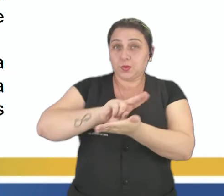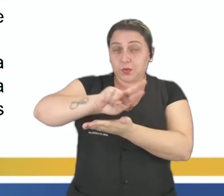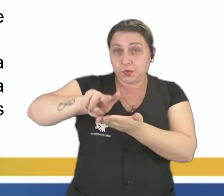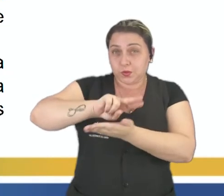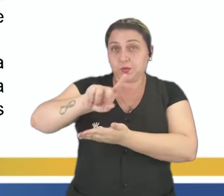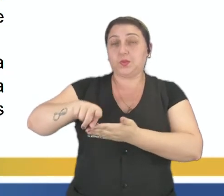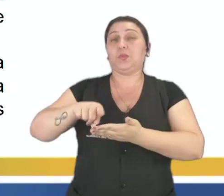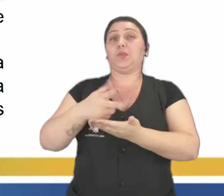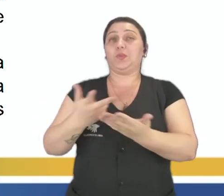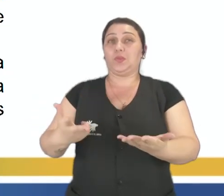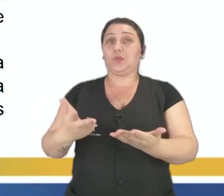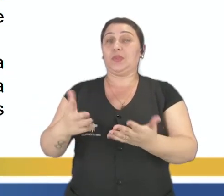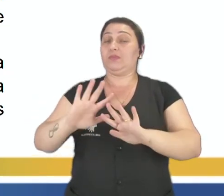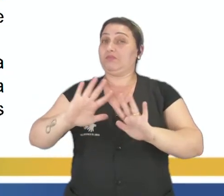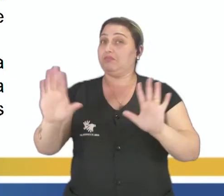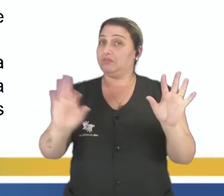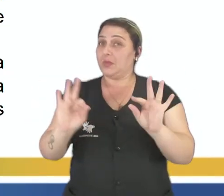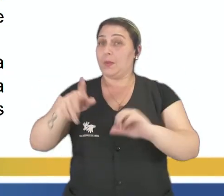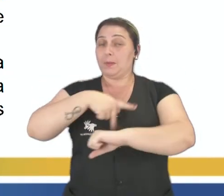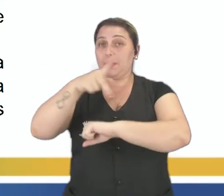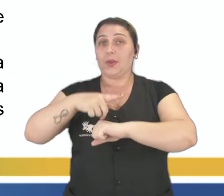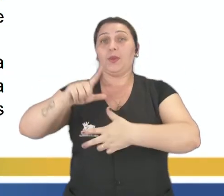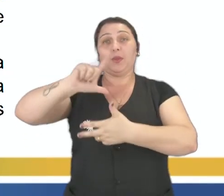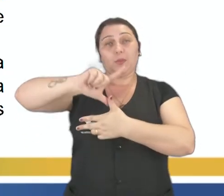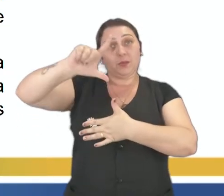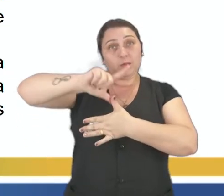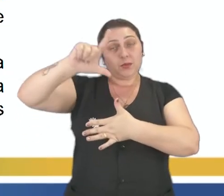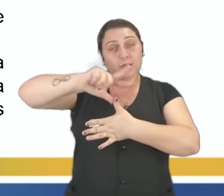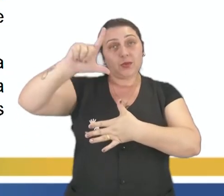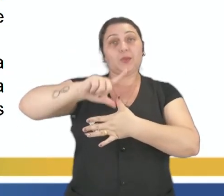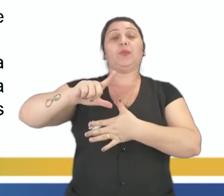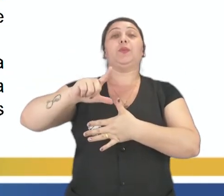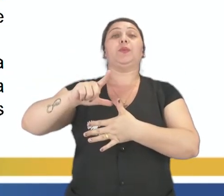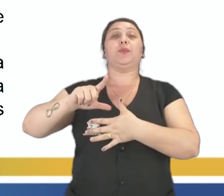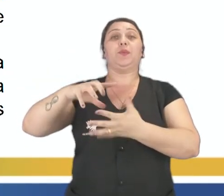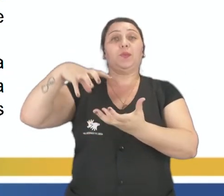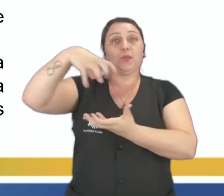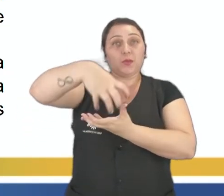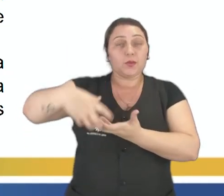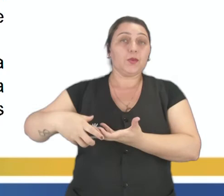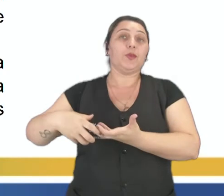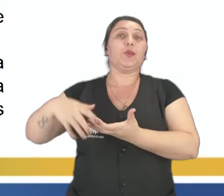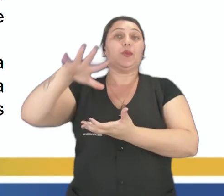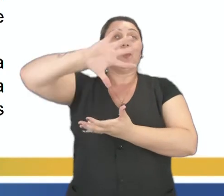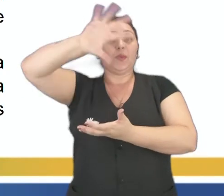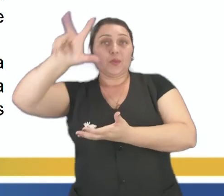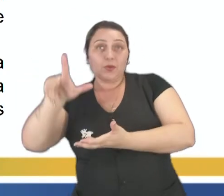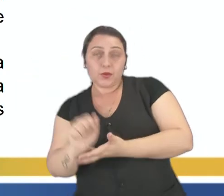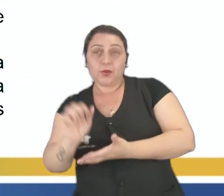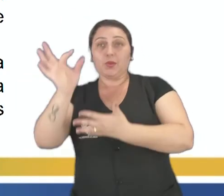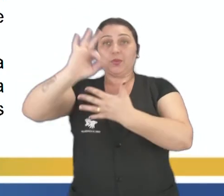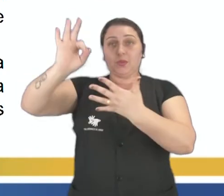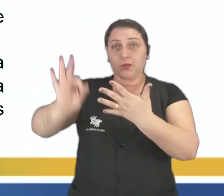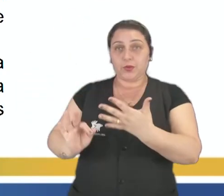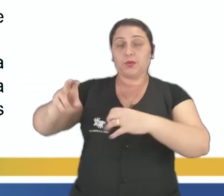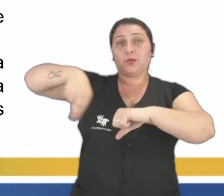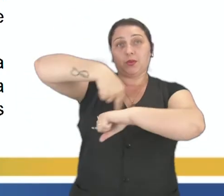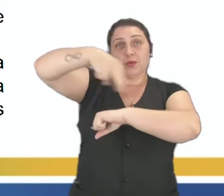fatores, nenhum país da América Latina ou do continente africano está classificado no grupo das nações